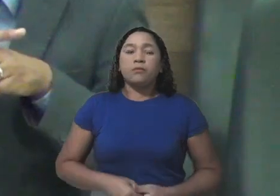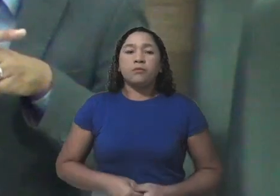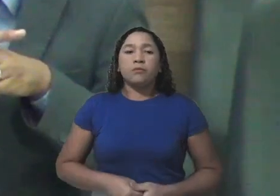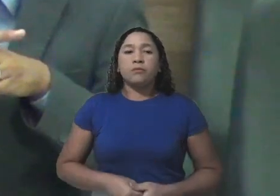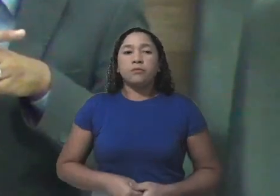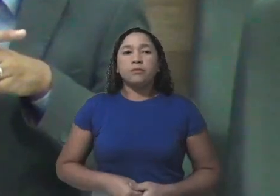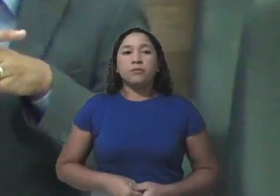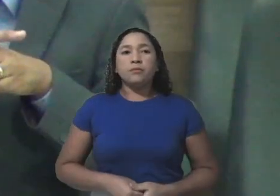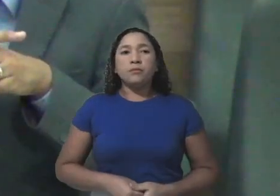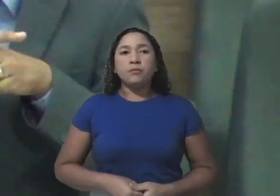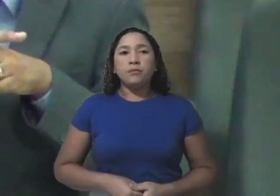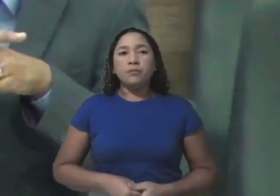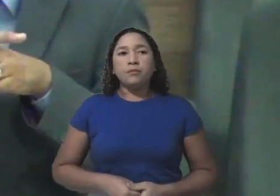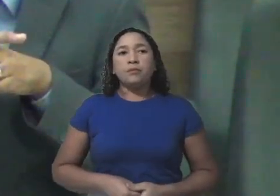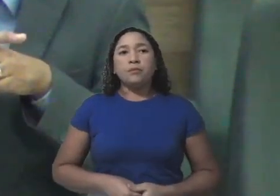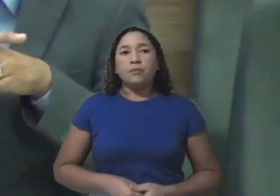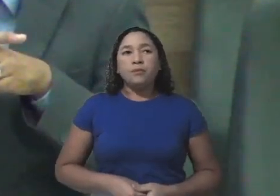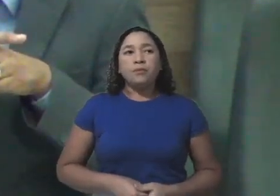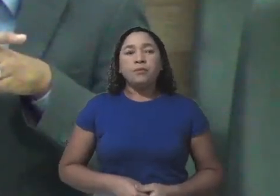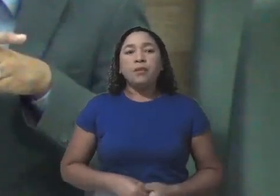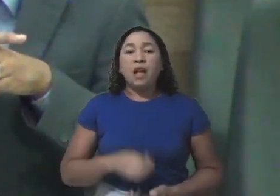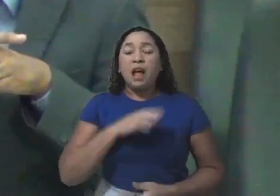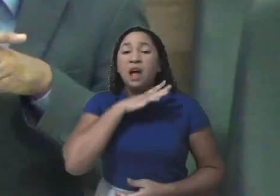em Efésios 4 e 14.